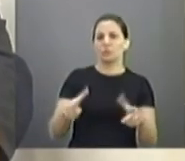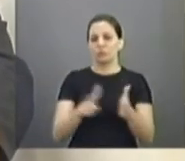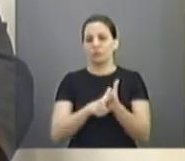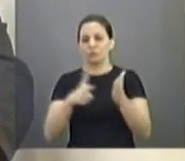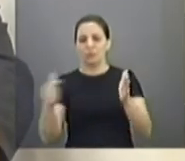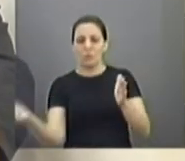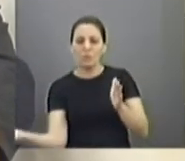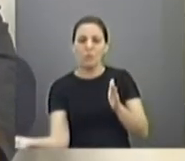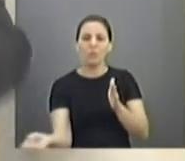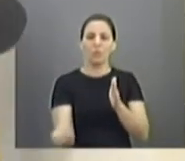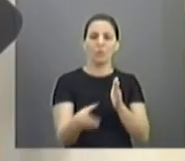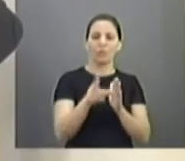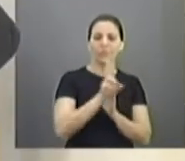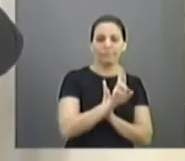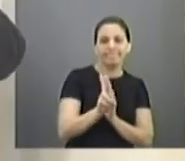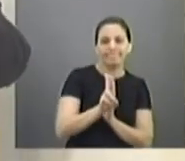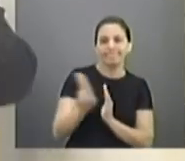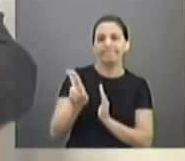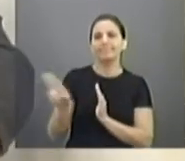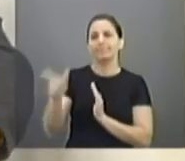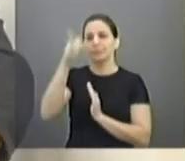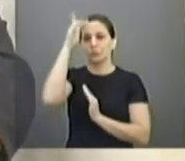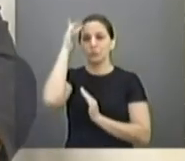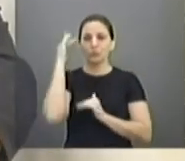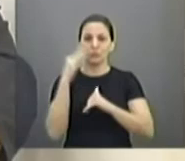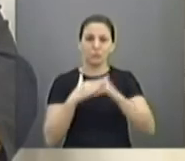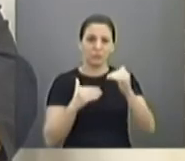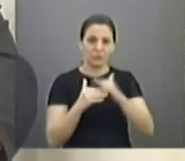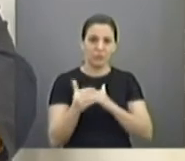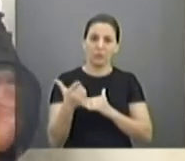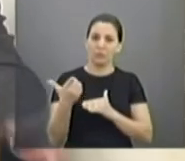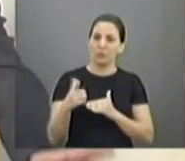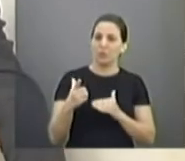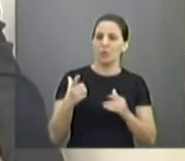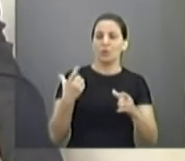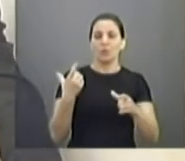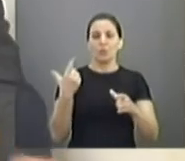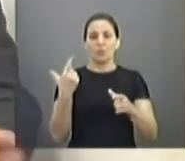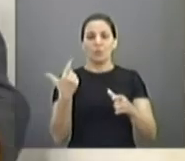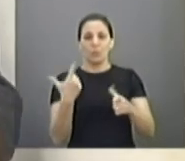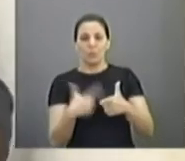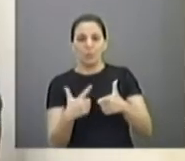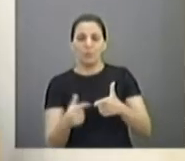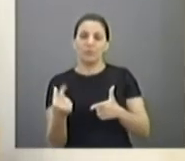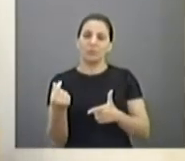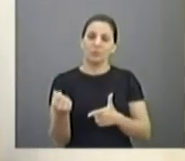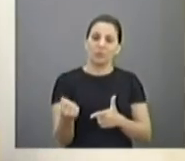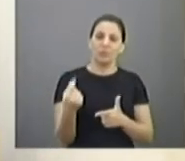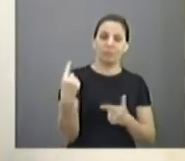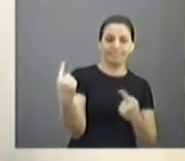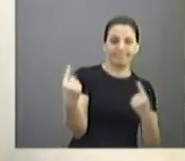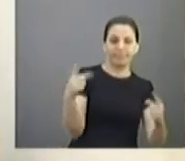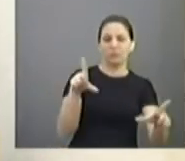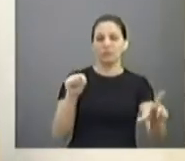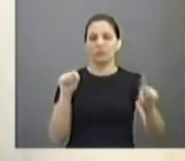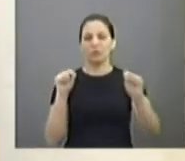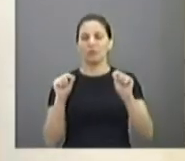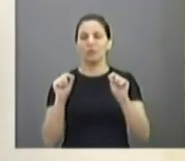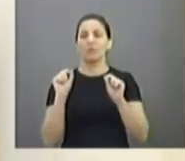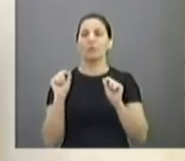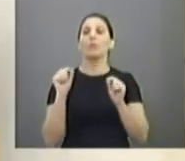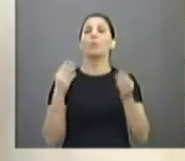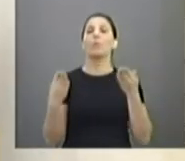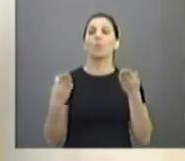tem uma nova. Então não pode dizer que tem problema de caixa, porque para algumas coisas tem, para outras não. Tem